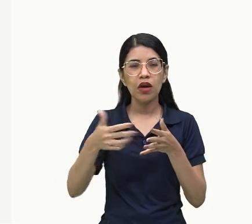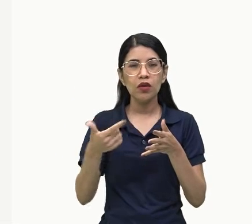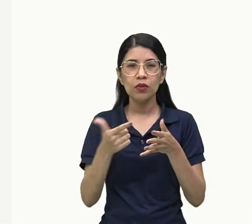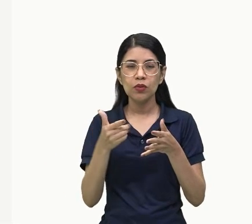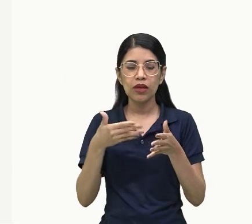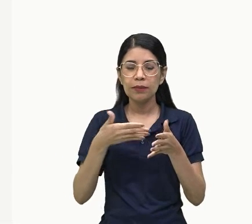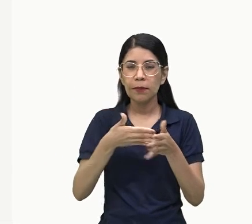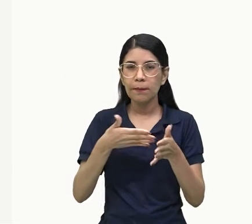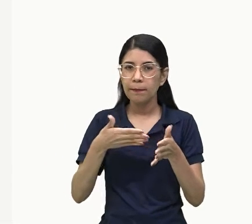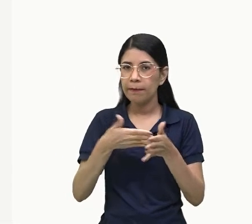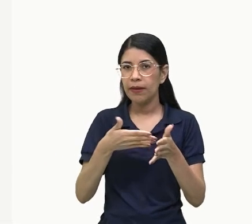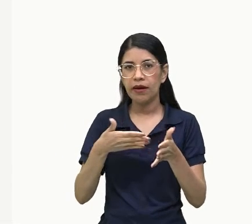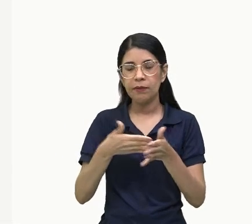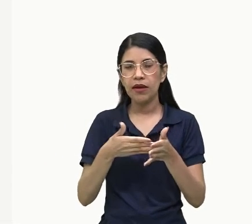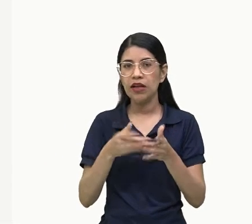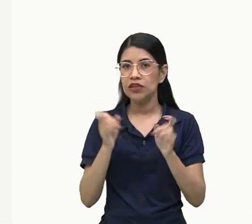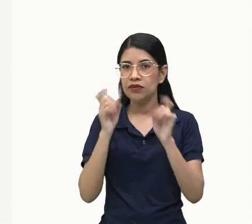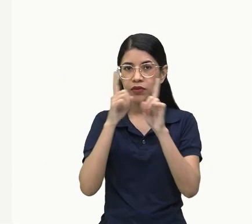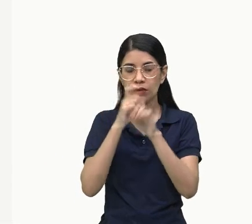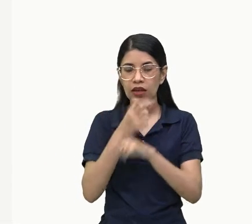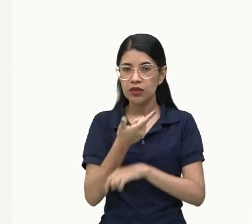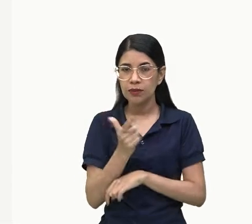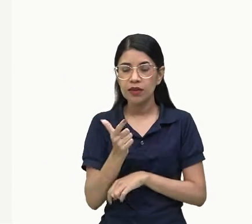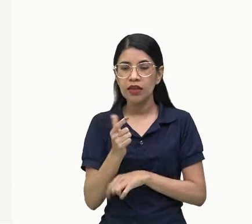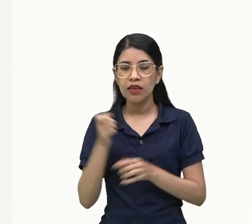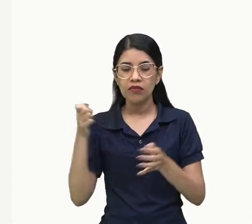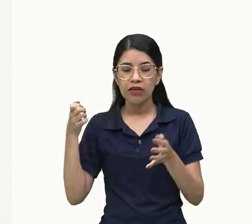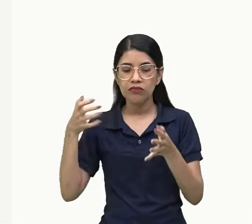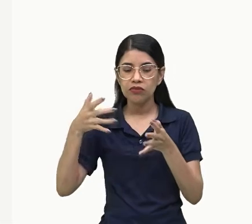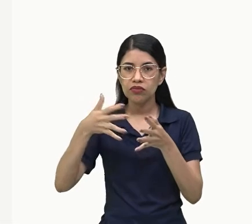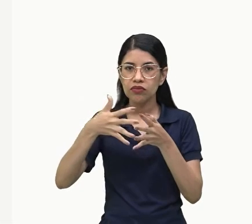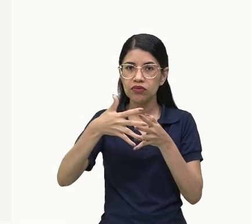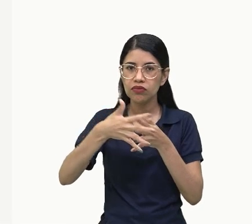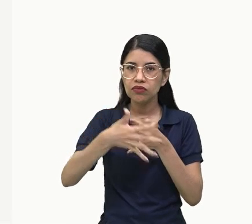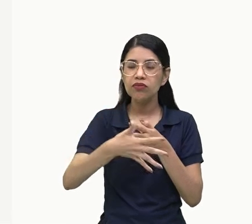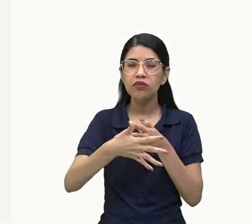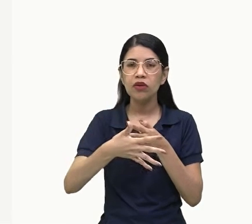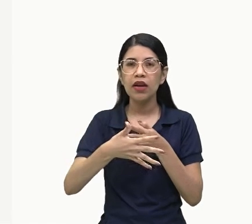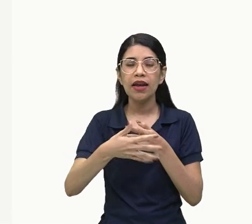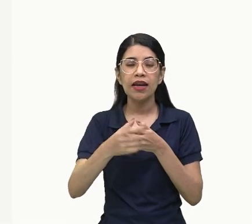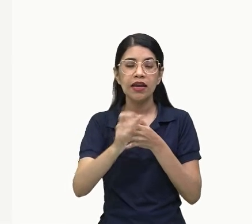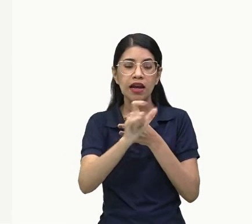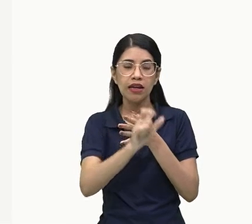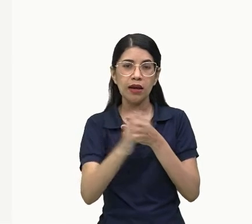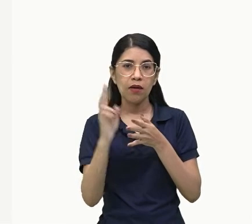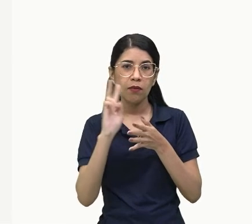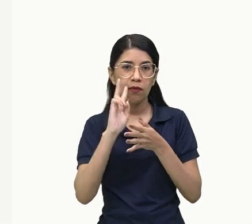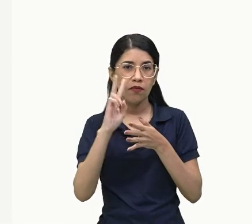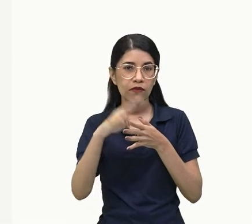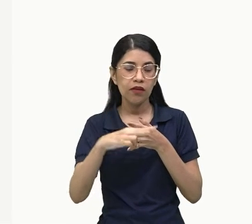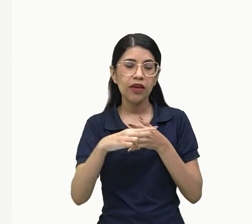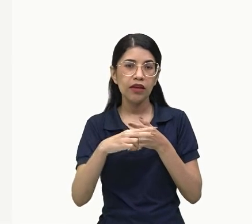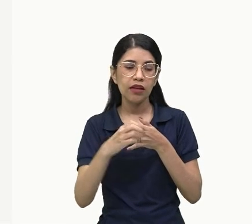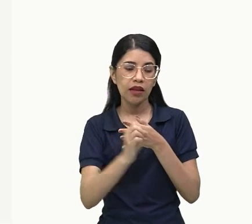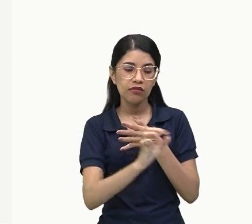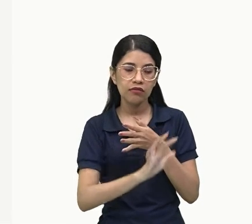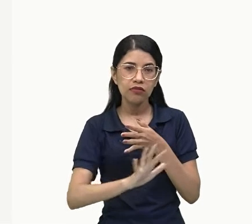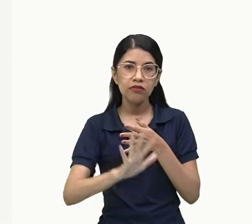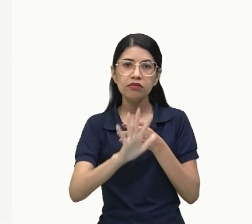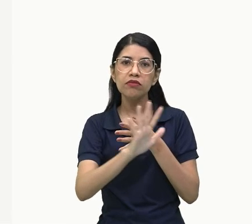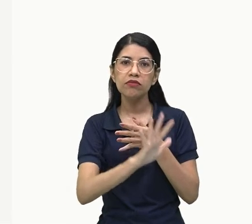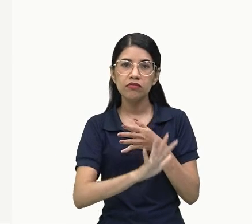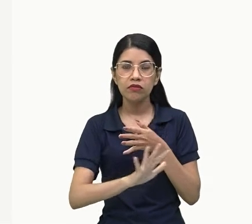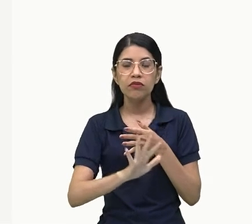obstáculo, sem nenhuma dificuldade e chegam até o observador nítidos. É quando você vê a imagem